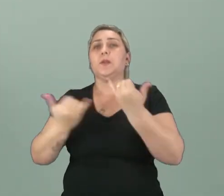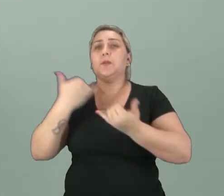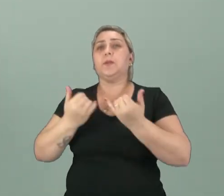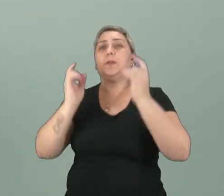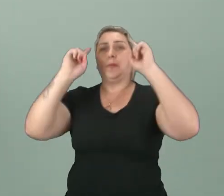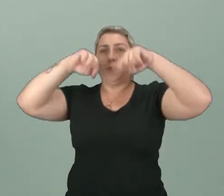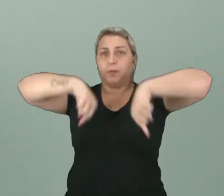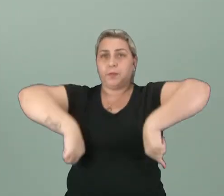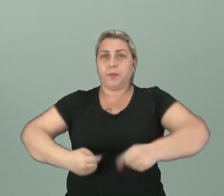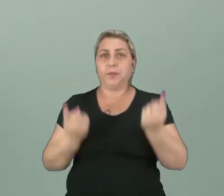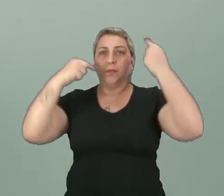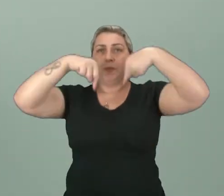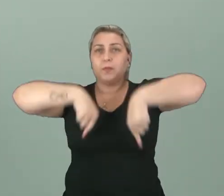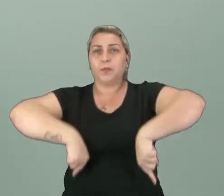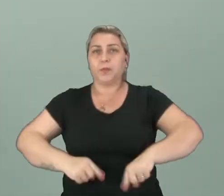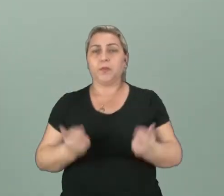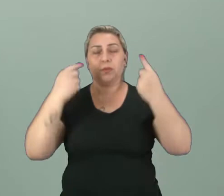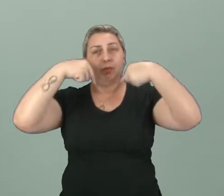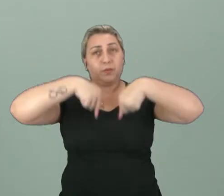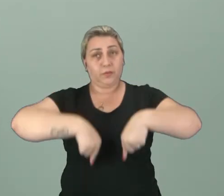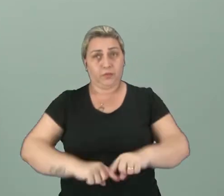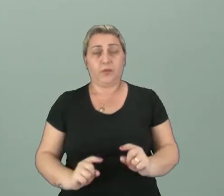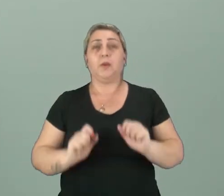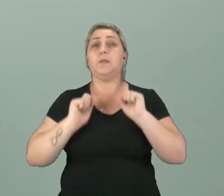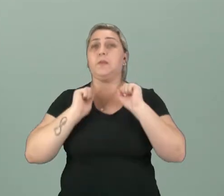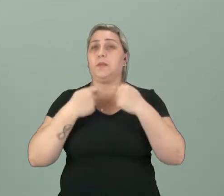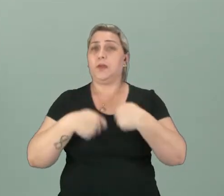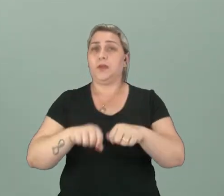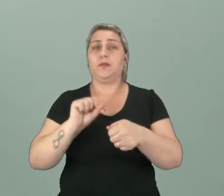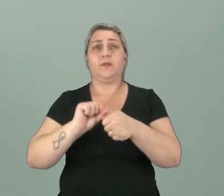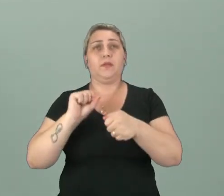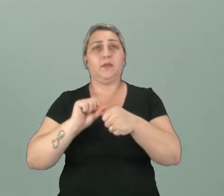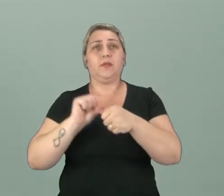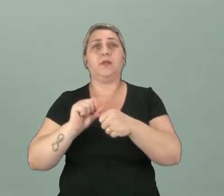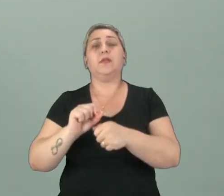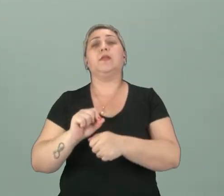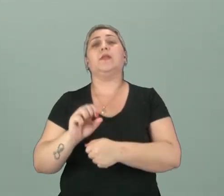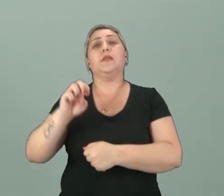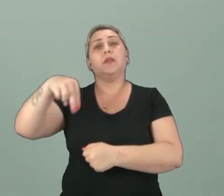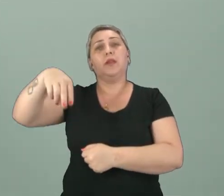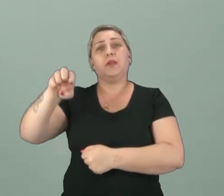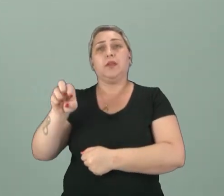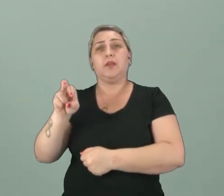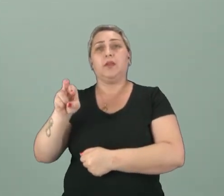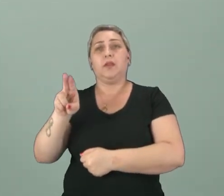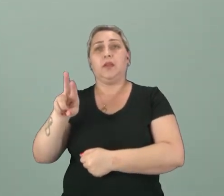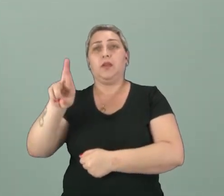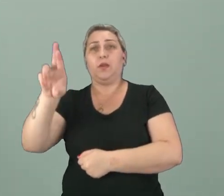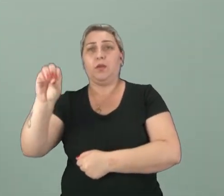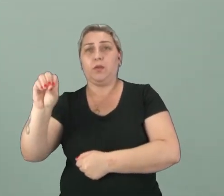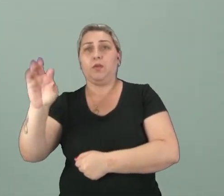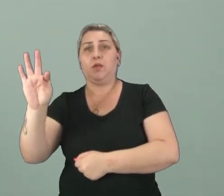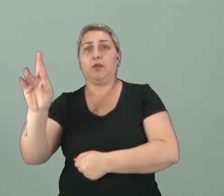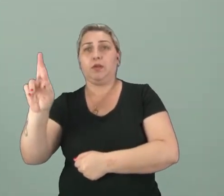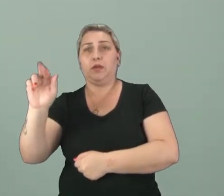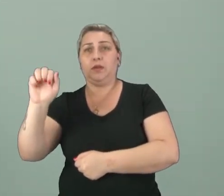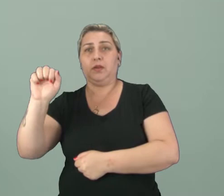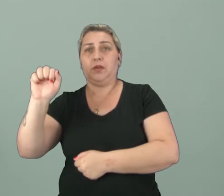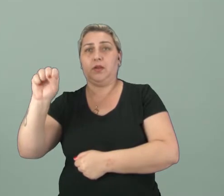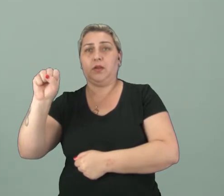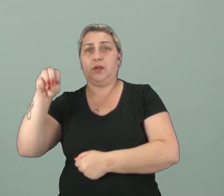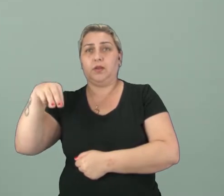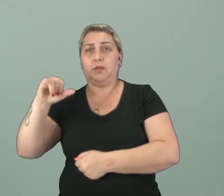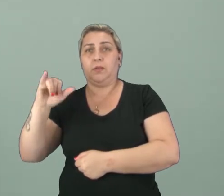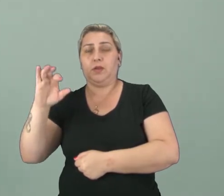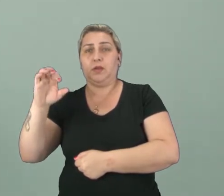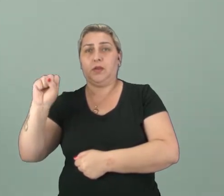ações. Já o sistema endócrino, ele está relacionado aí à nossa produção hormonal. Então a gente diz que eles têm uma relação